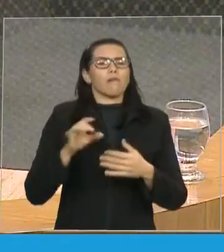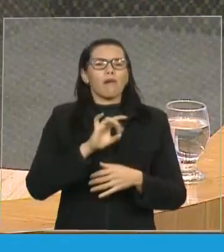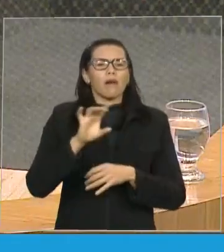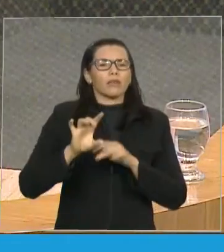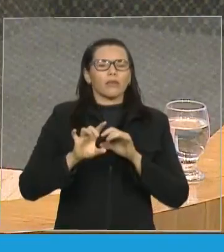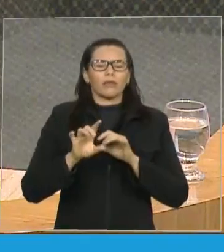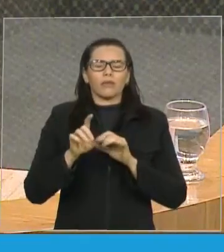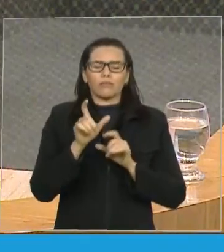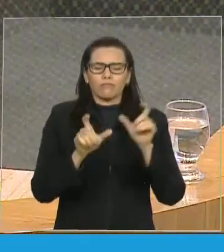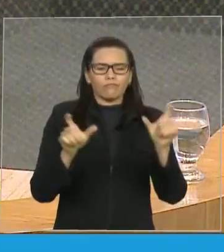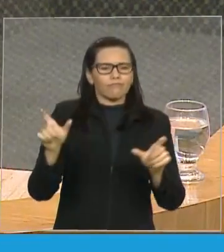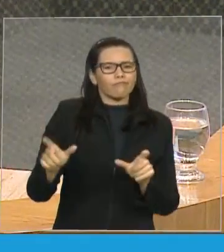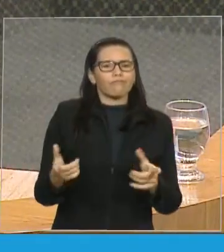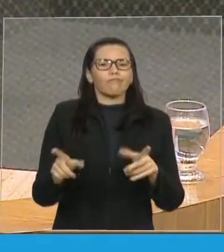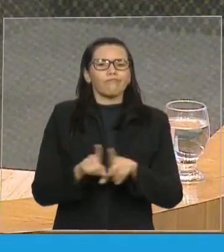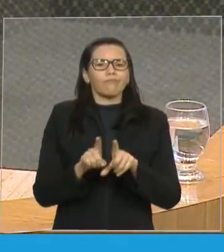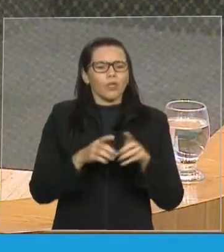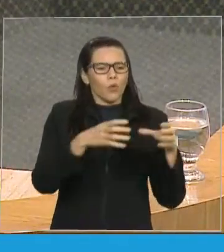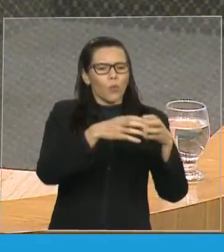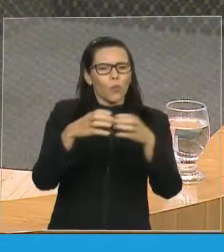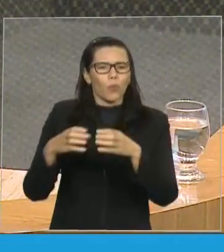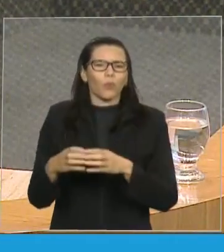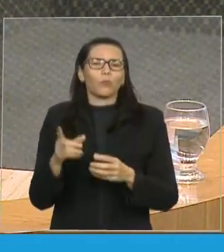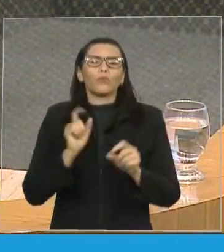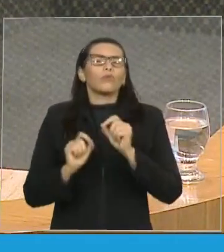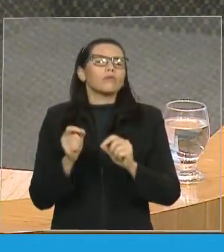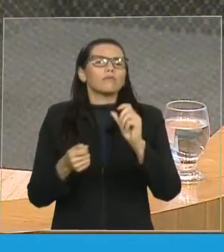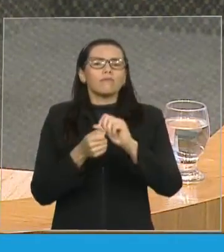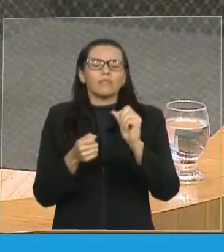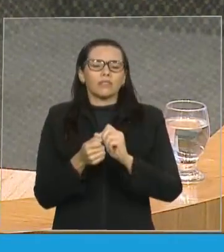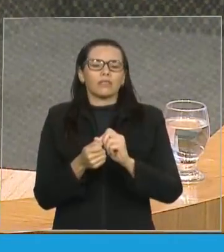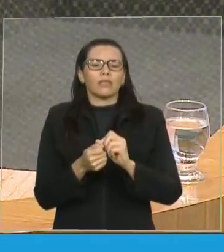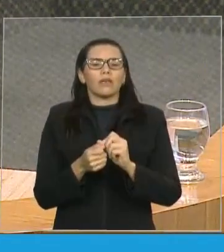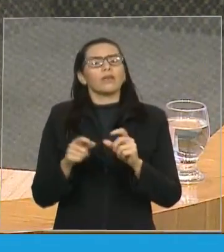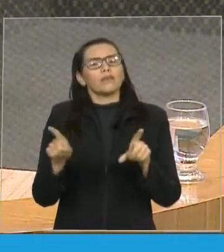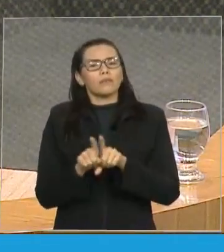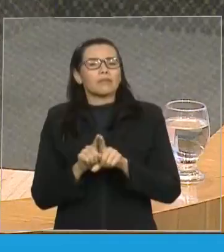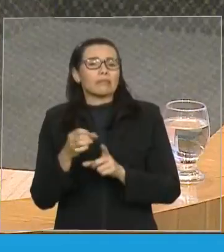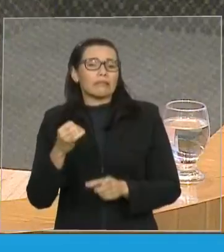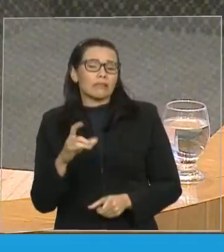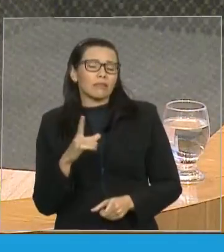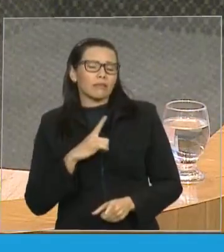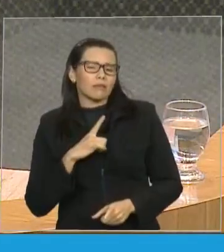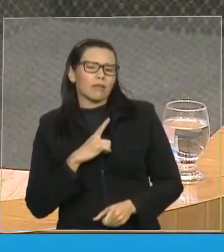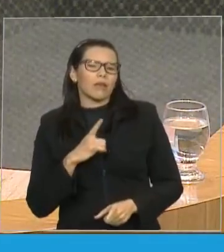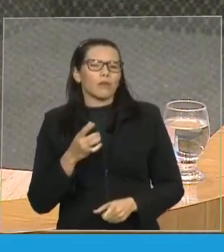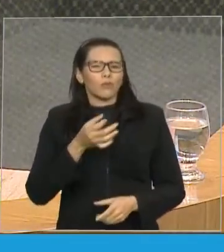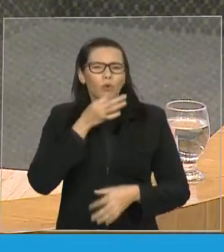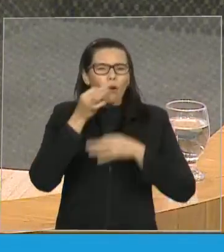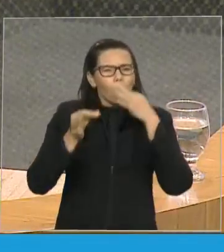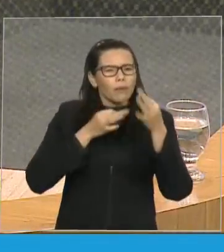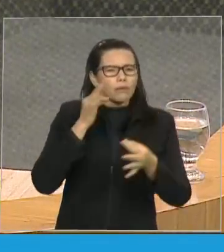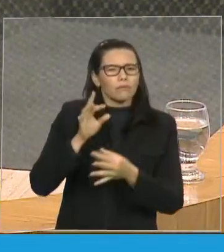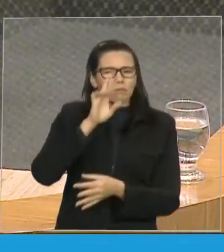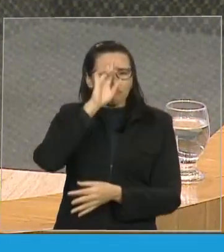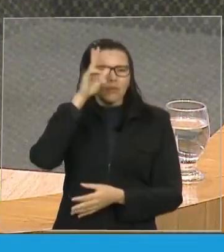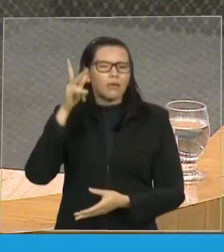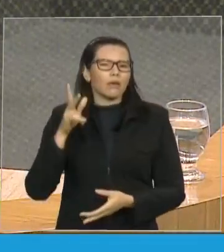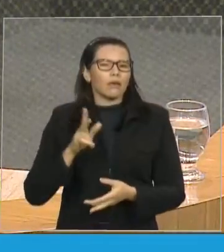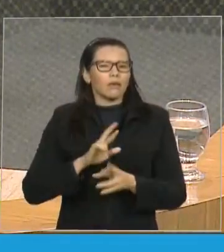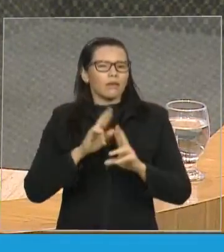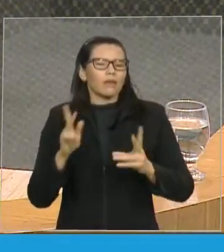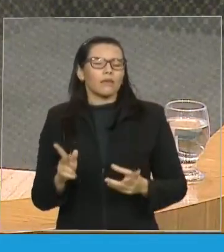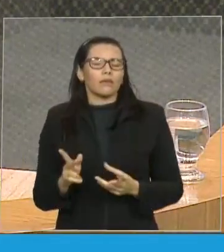a gente possa também dar aqui, que tenha alguma ideia, para que a gente possa melhorar. E essa campanha ela vem no momento